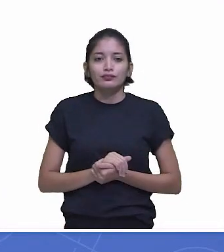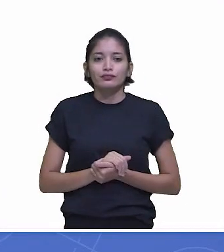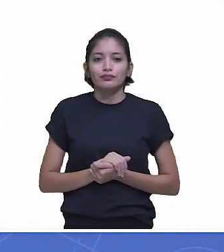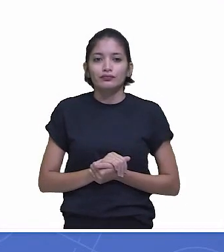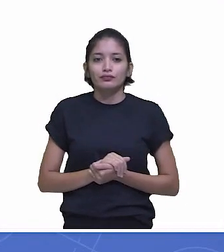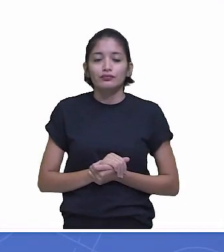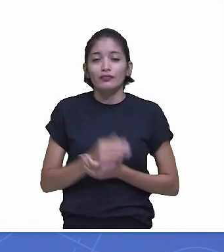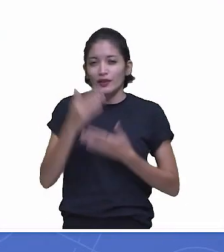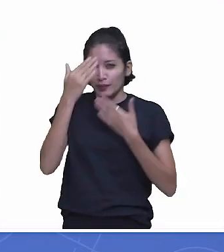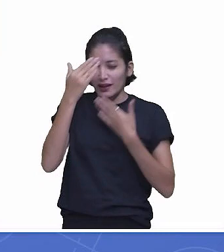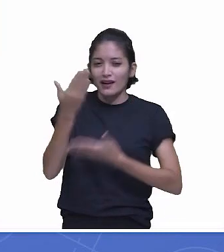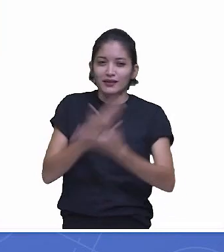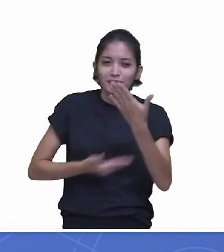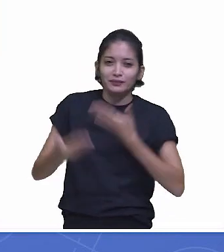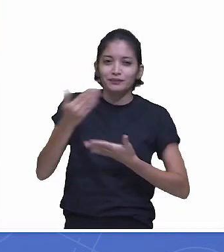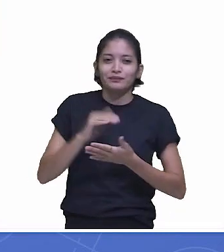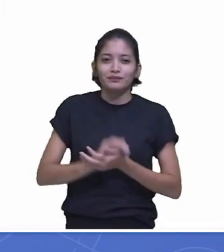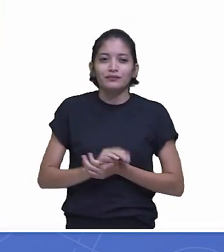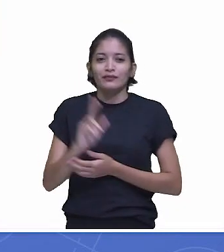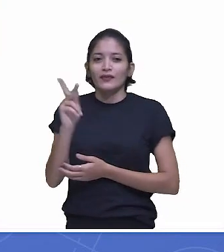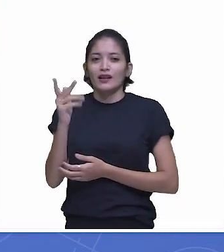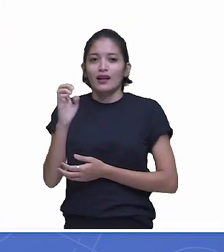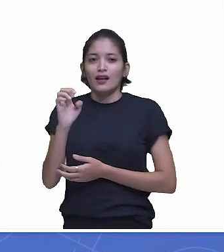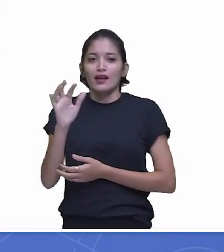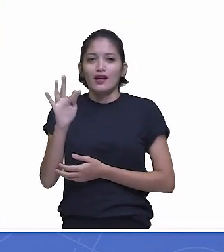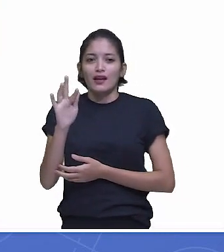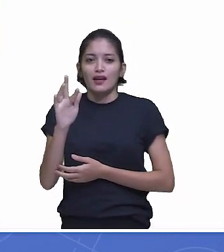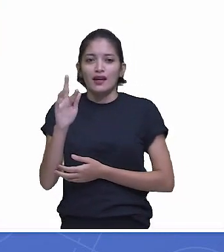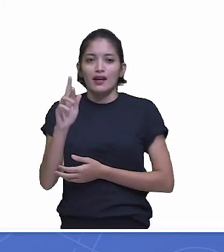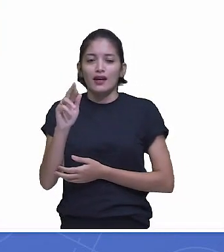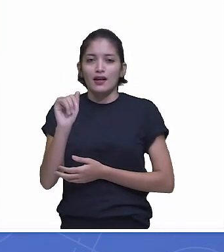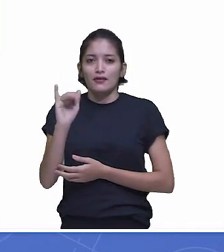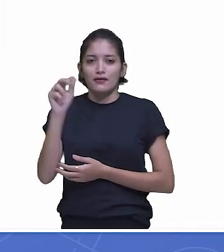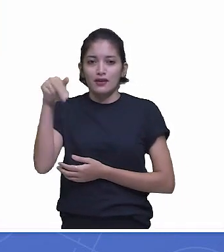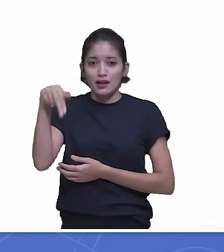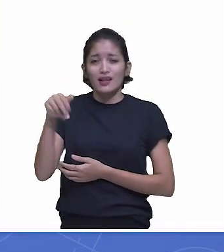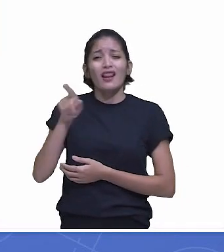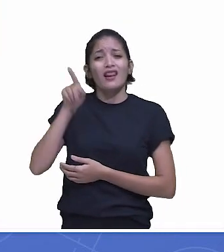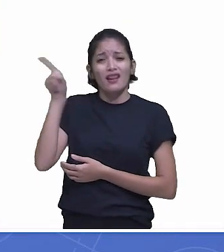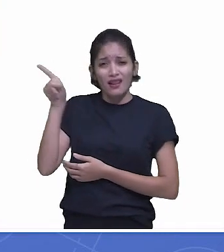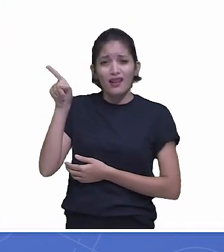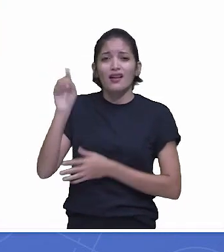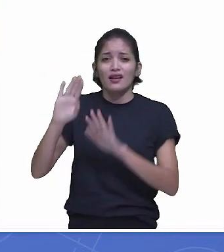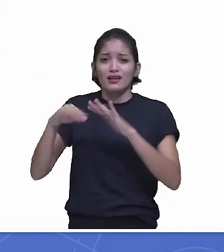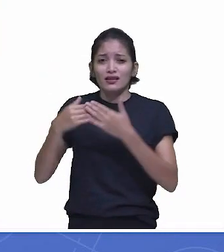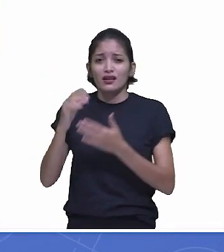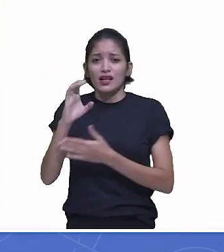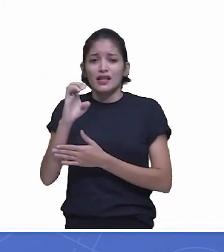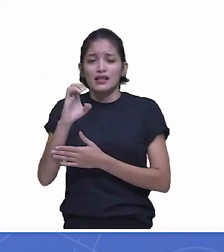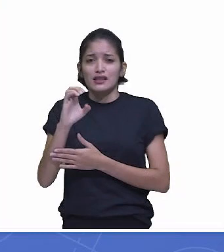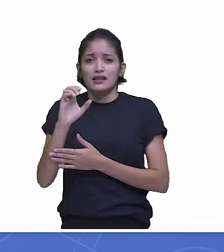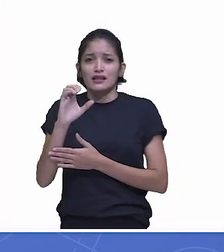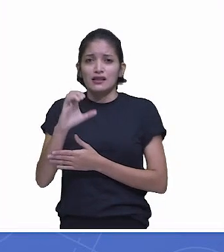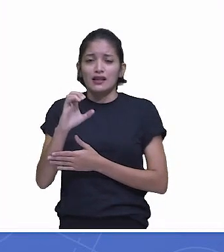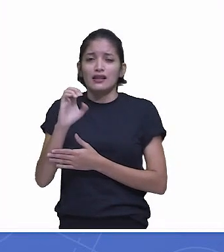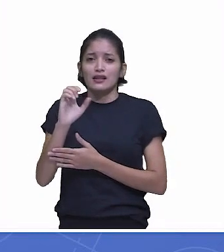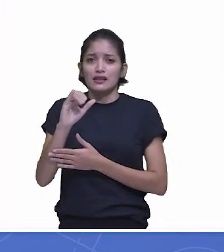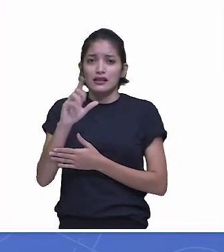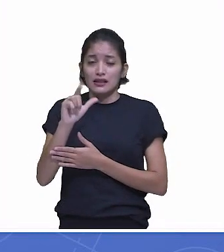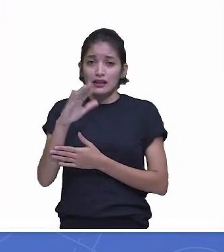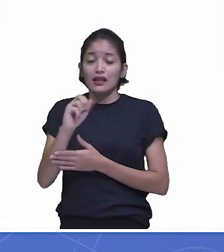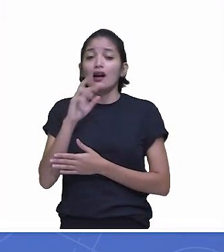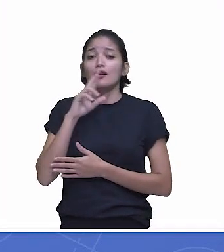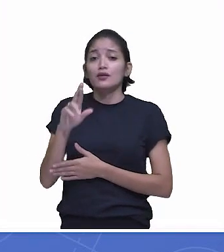Fernanda, agradeço a participação. Temos também o Efraim, lá da Escola Cecília Carneiro, afirmando também que a resposta correta